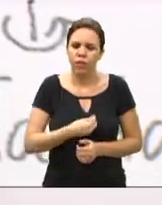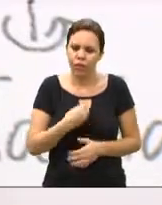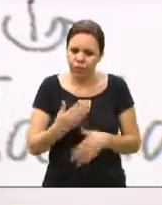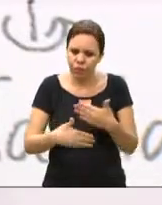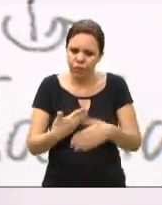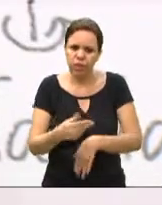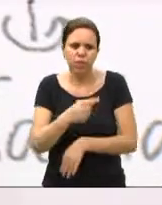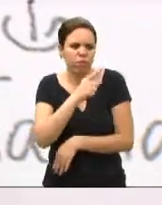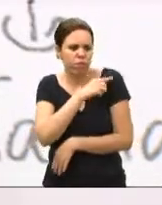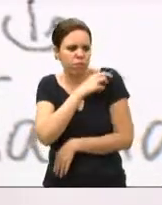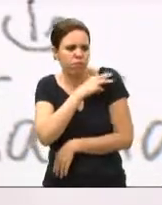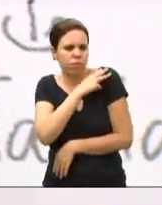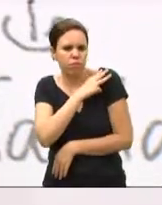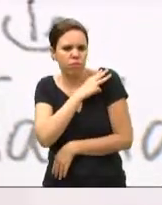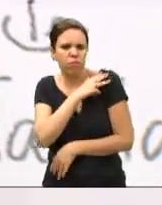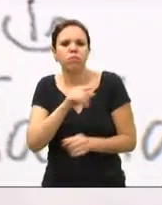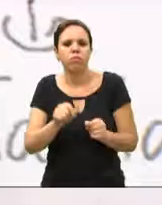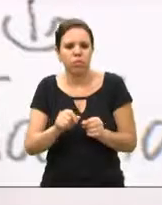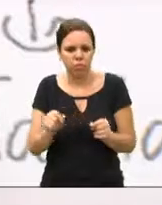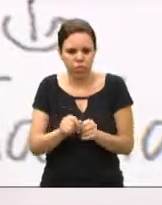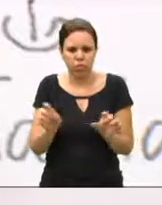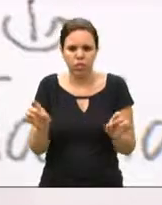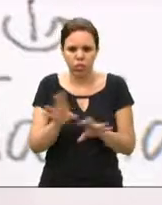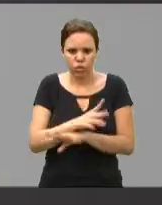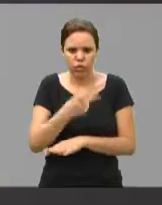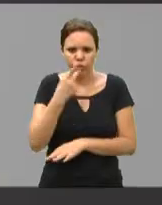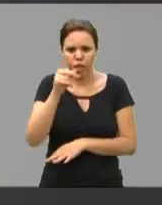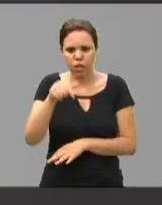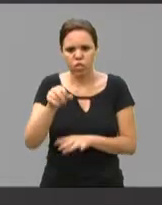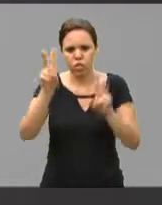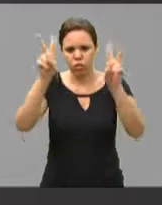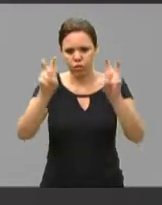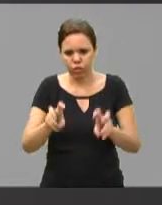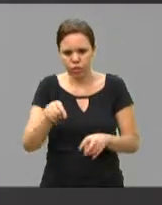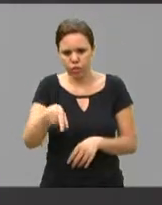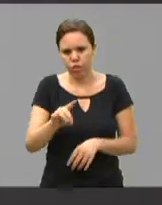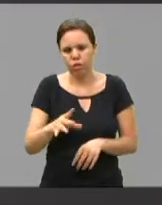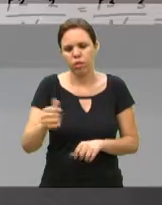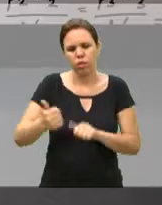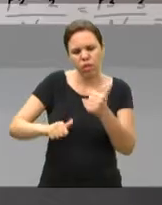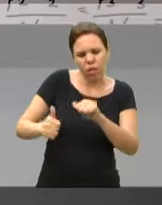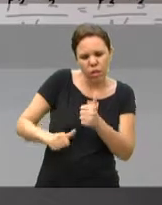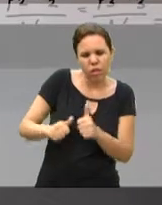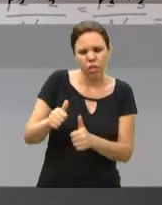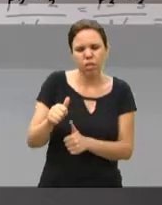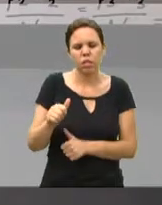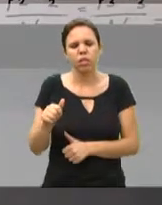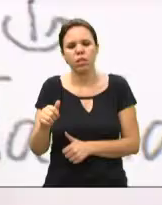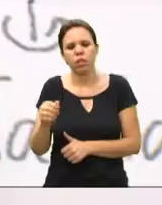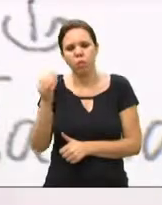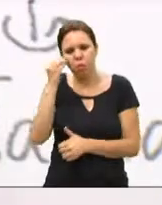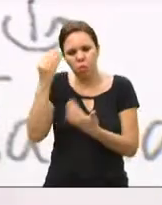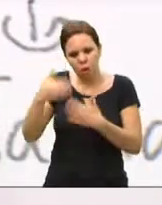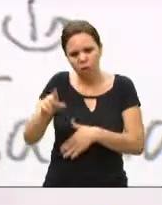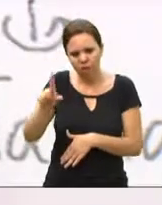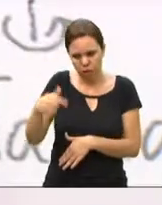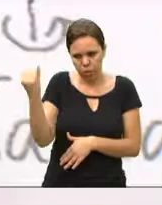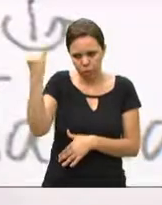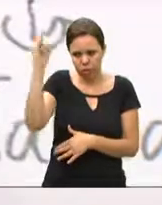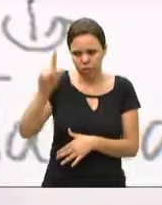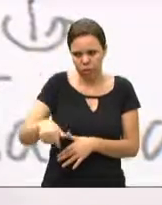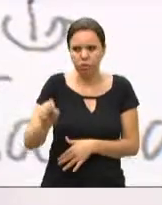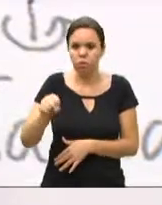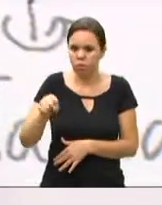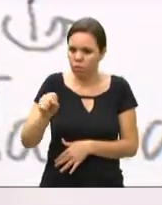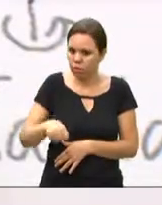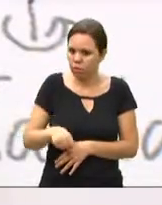escolar dele e na terceira série ele só acaba falando disso, né? Agora, simulado é bom? Importantíssimo, importantíssimo. A gente